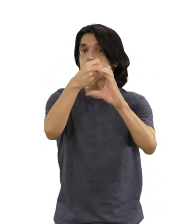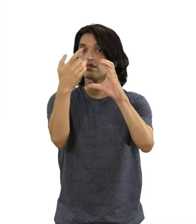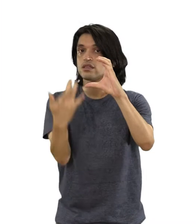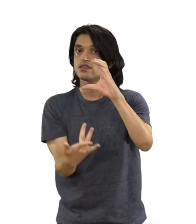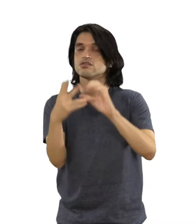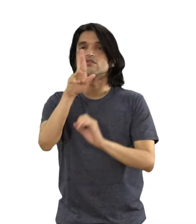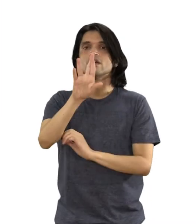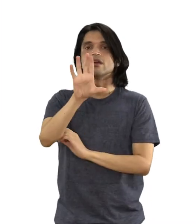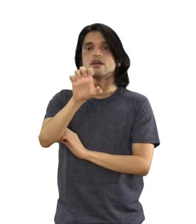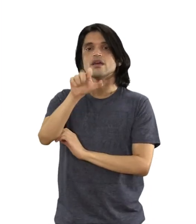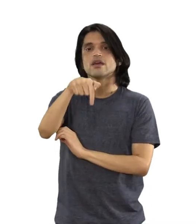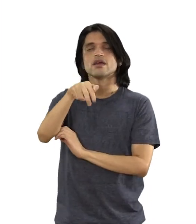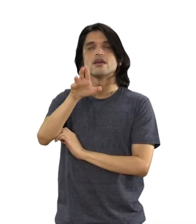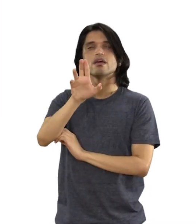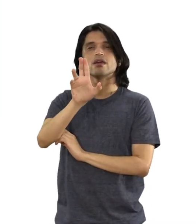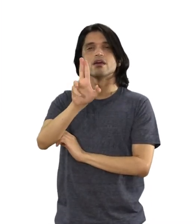Característica do requerimento: